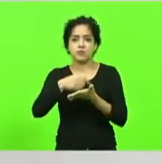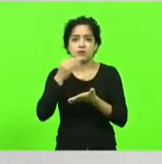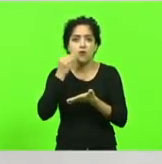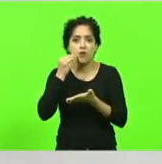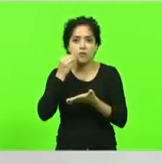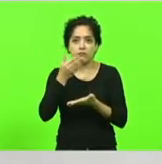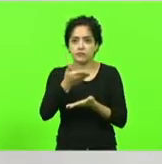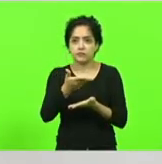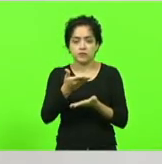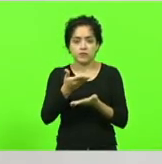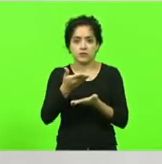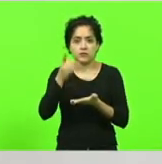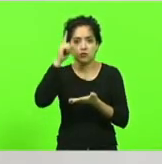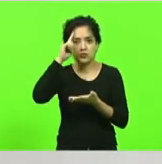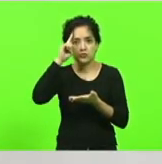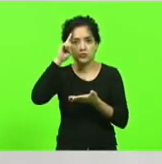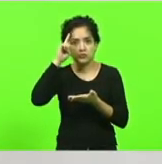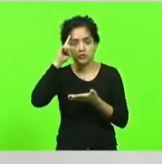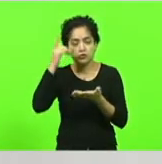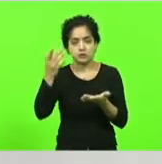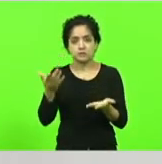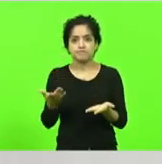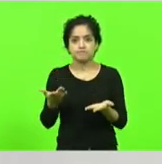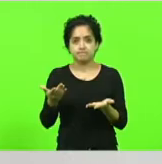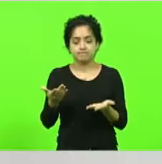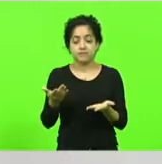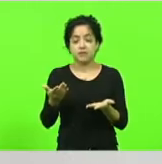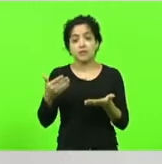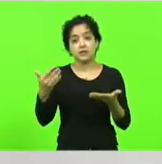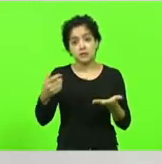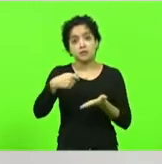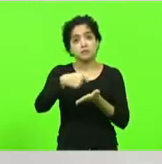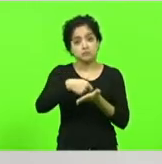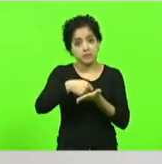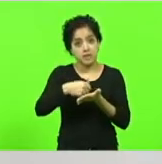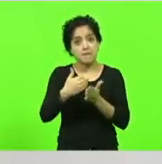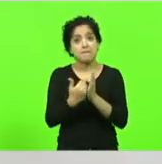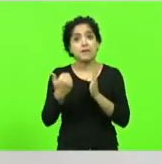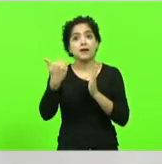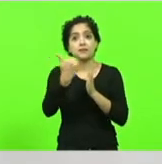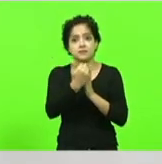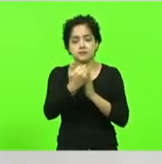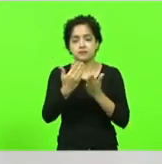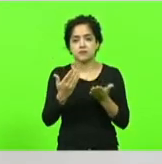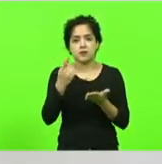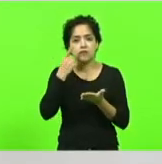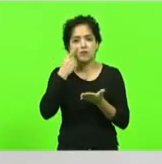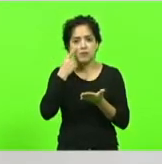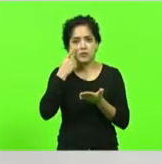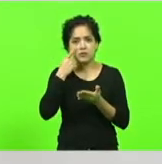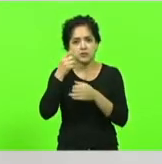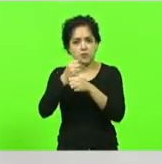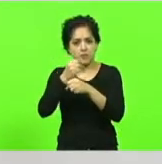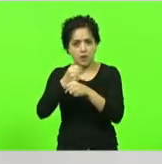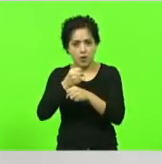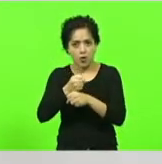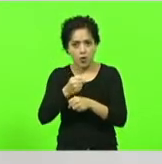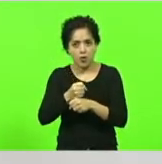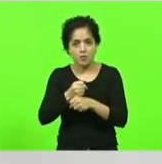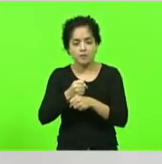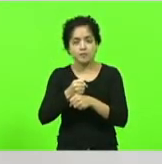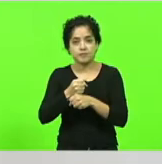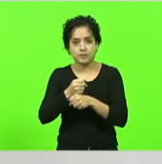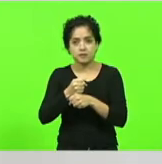ali, presente, todos os dias, né? Então, você é mais cobrado ali. Eu vou mostrar uma obra na região oeste